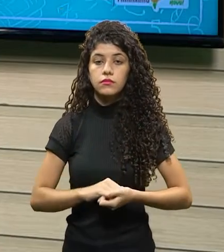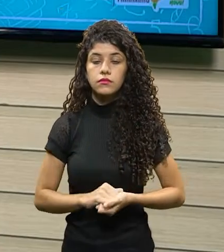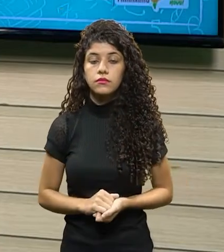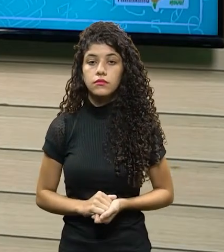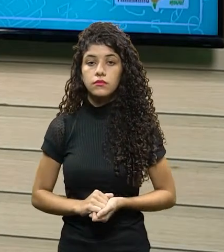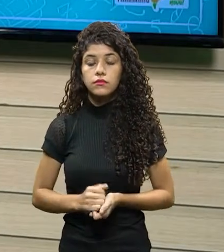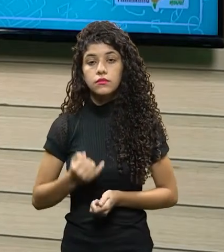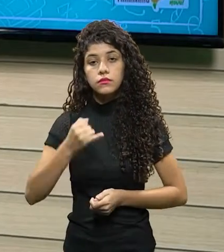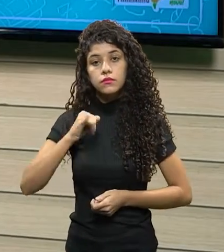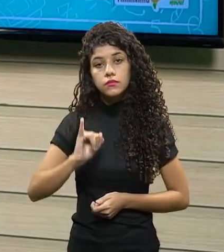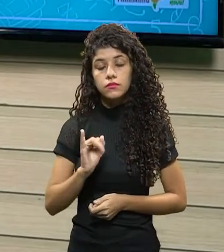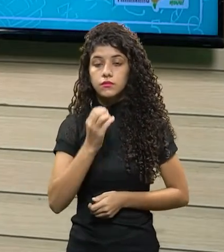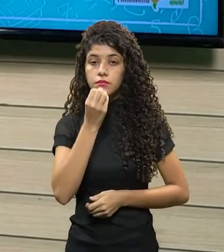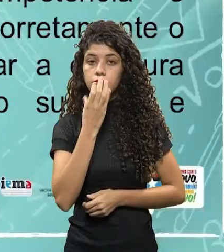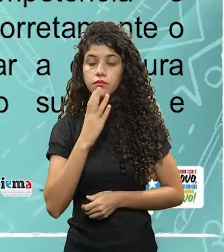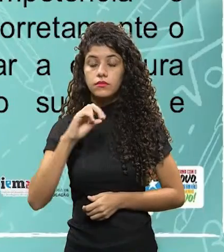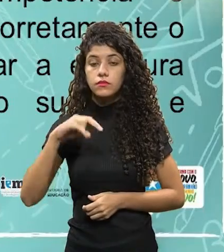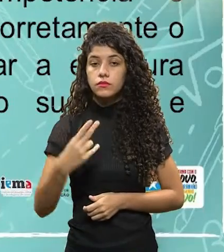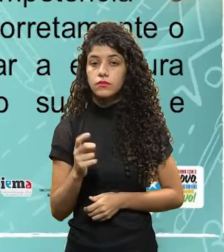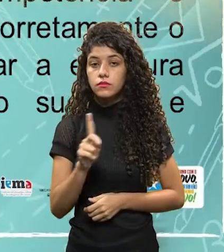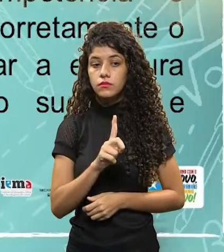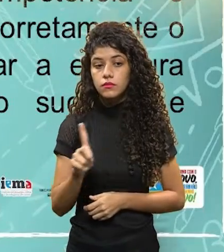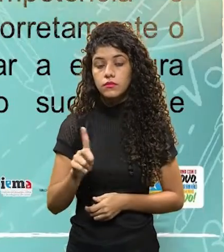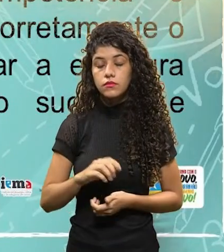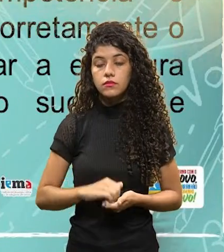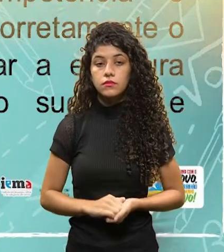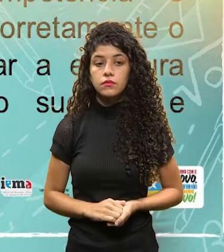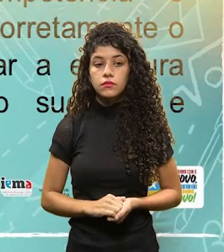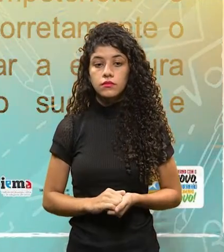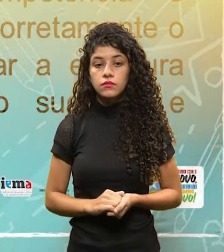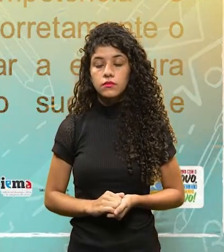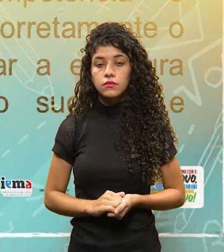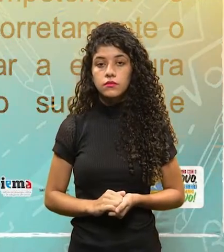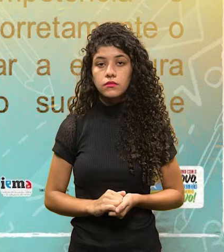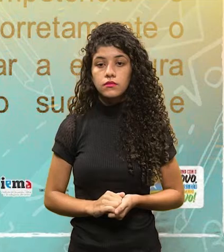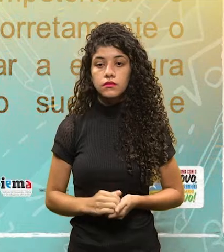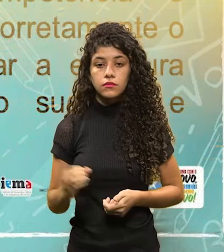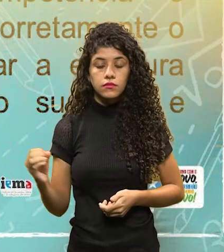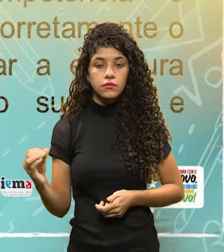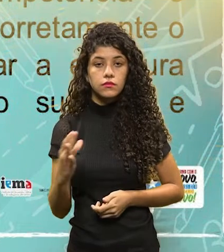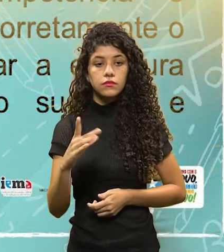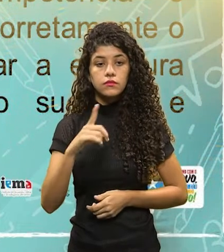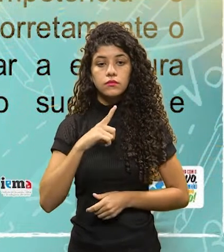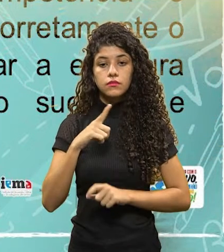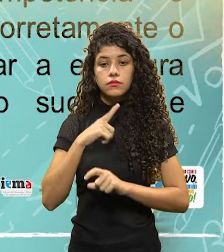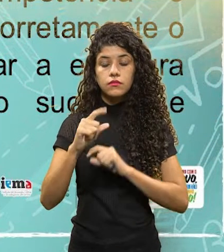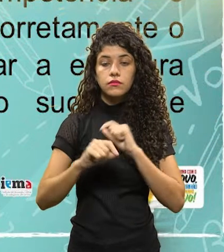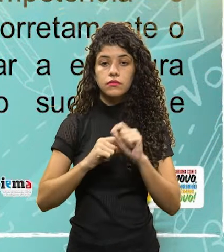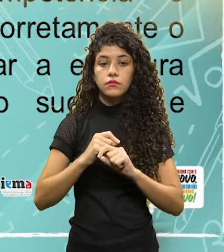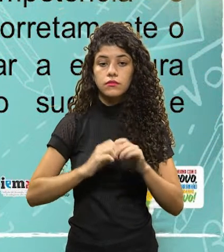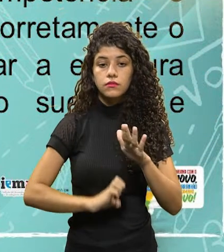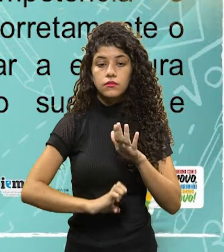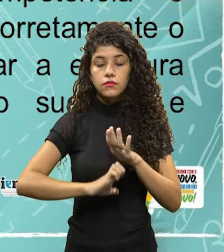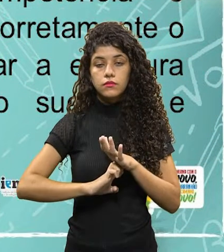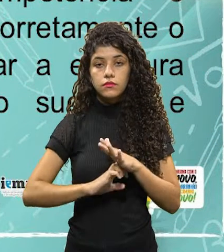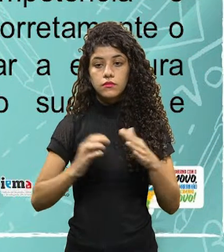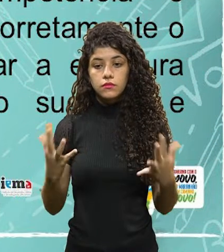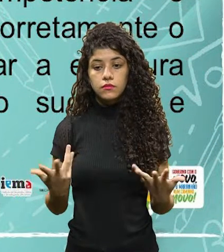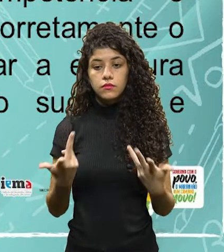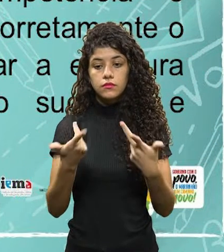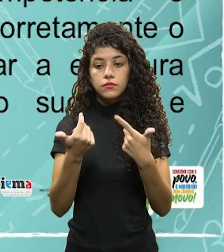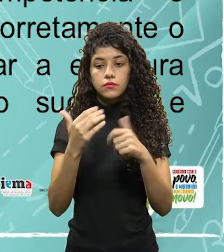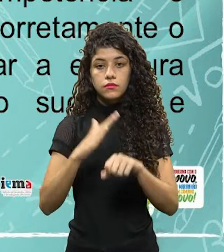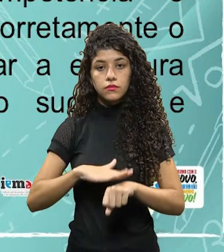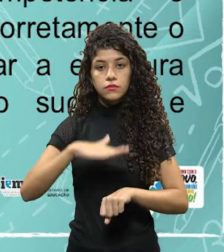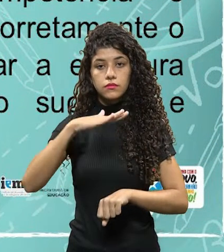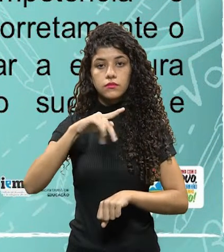se é viável ou não. Então a modernidade, ela tem empurrado as empresas para um salto de qualidade que exige o